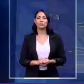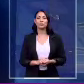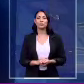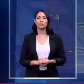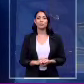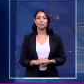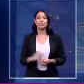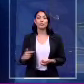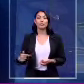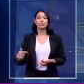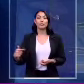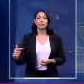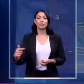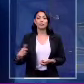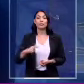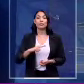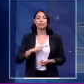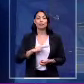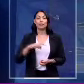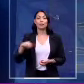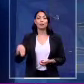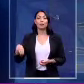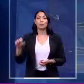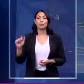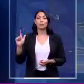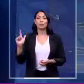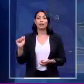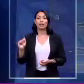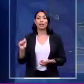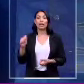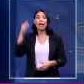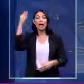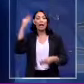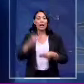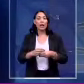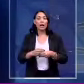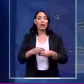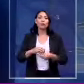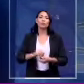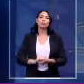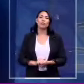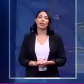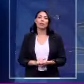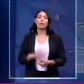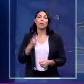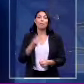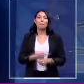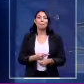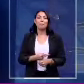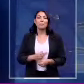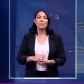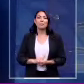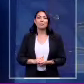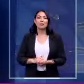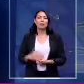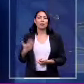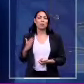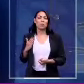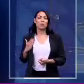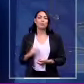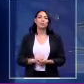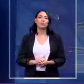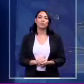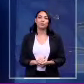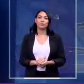E nesta semana tem Mega Sena acumulada. Na próxima quarta-feira teremos prêmio milionário. Já temos mais uma bola aqui da Loto Fácil.